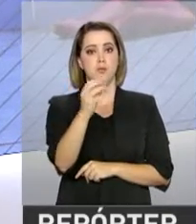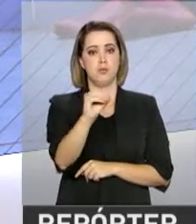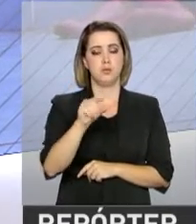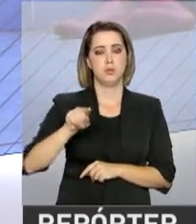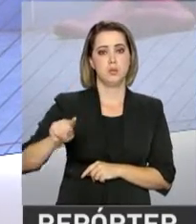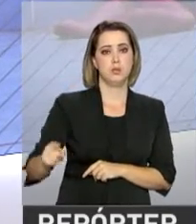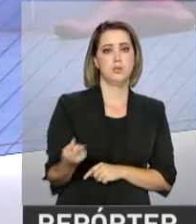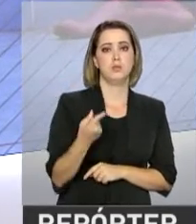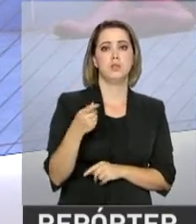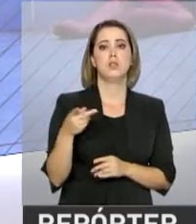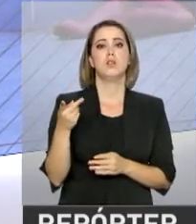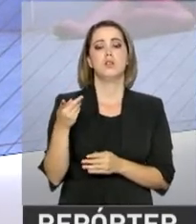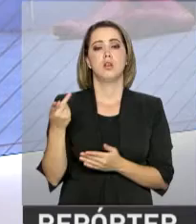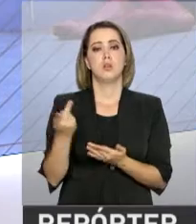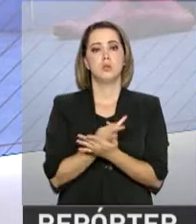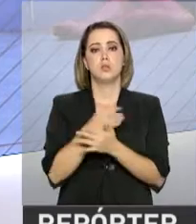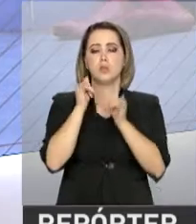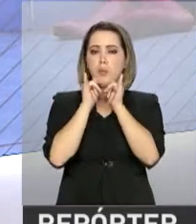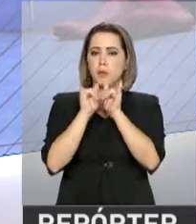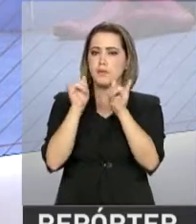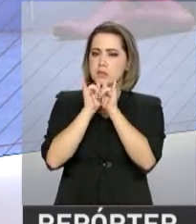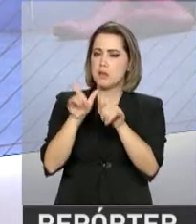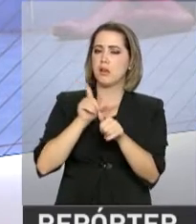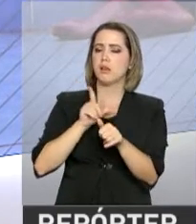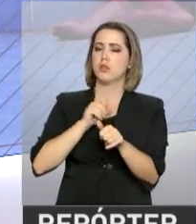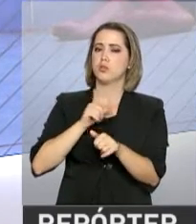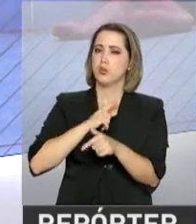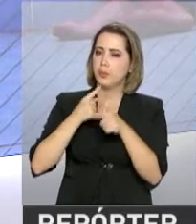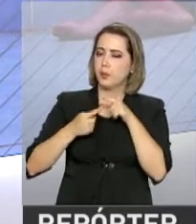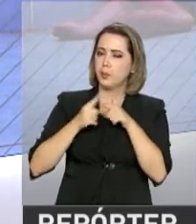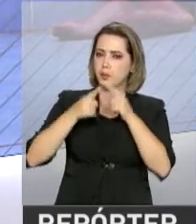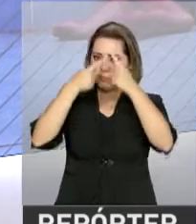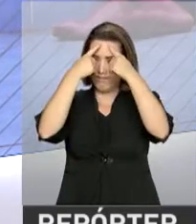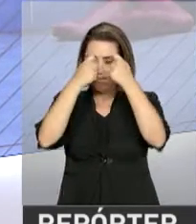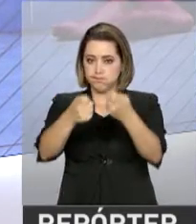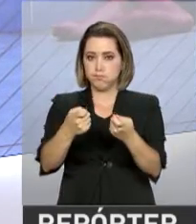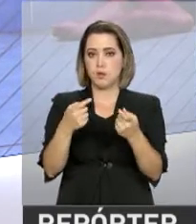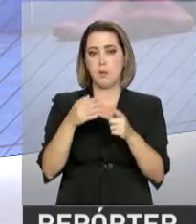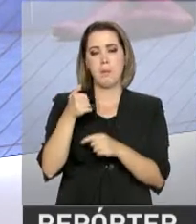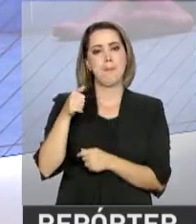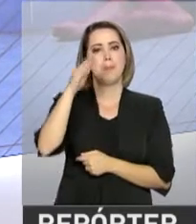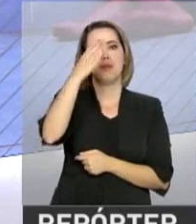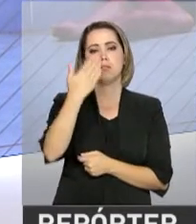140.350 atendimentos foram para relatos de violência, sendo que mais da metade, com